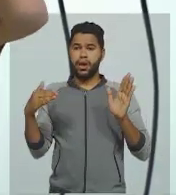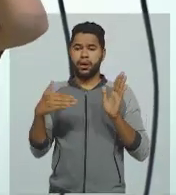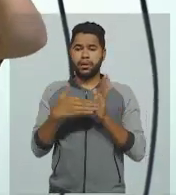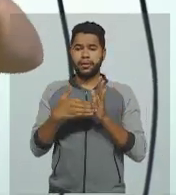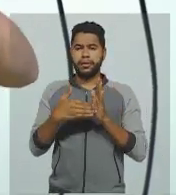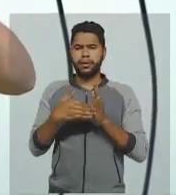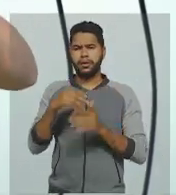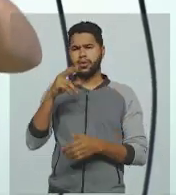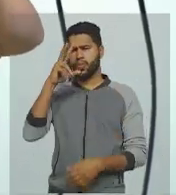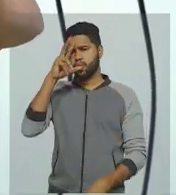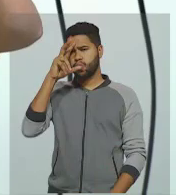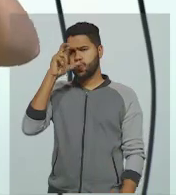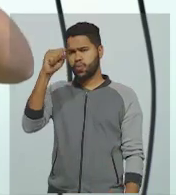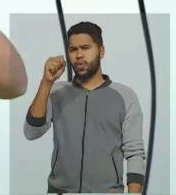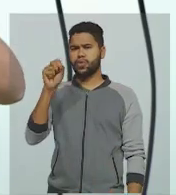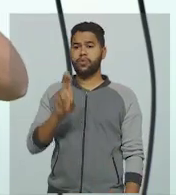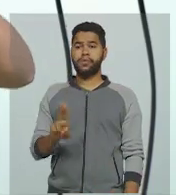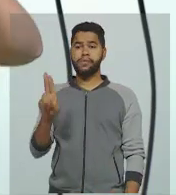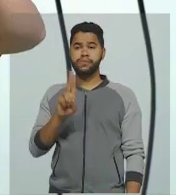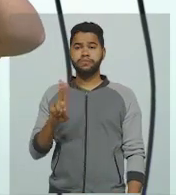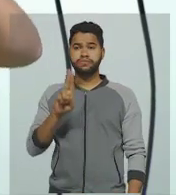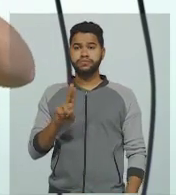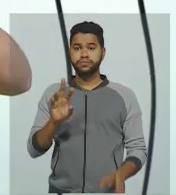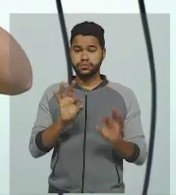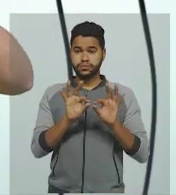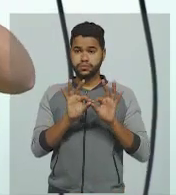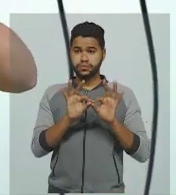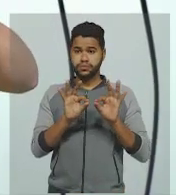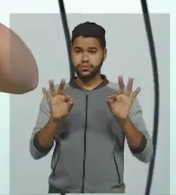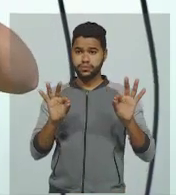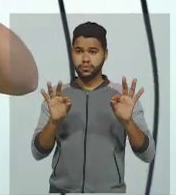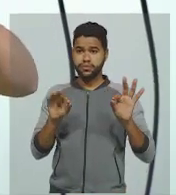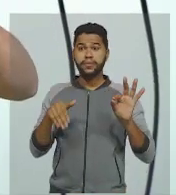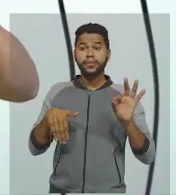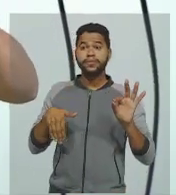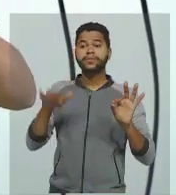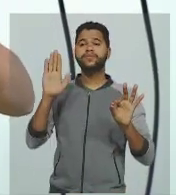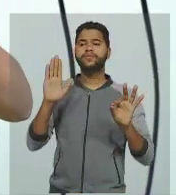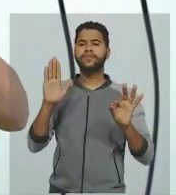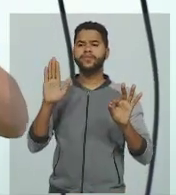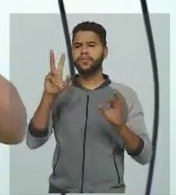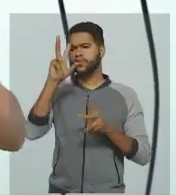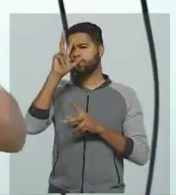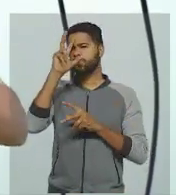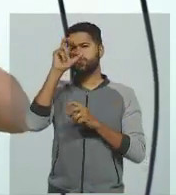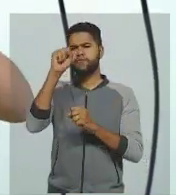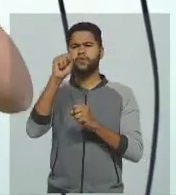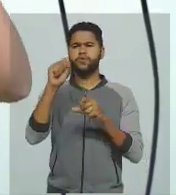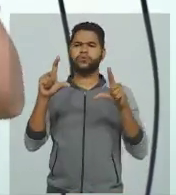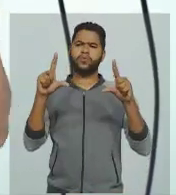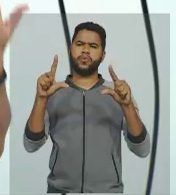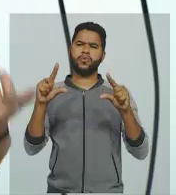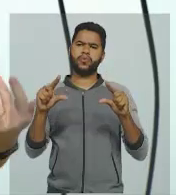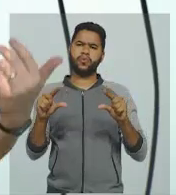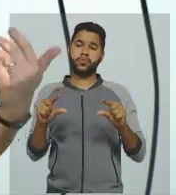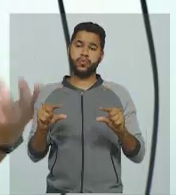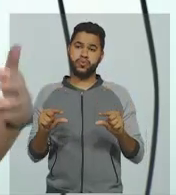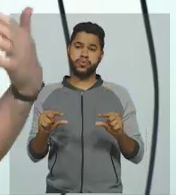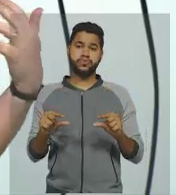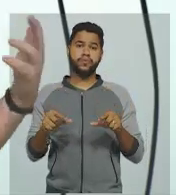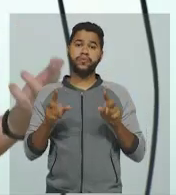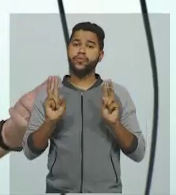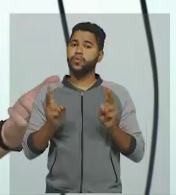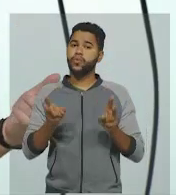aplicação da força. Quanto mais distante for esse ponto, menos força eu preciso fazer para exercer o